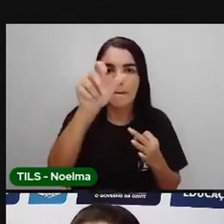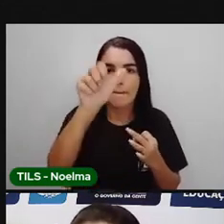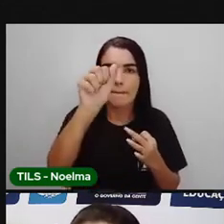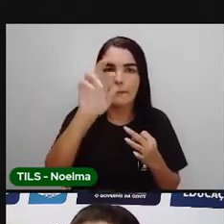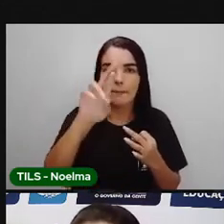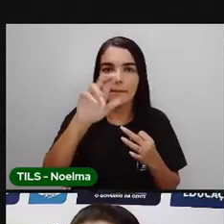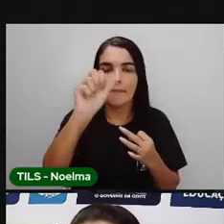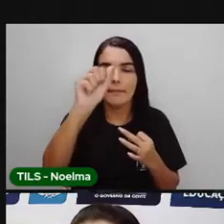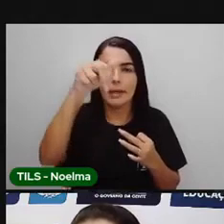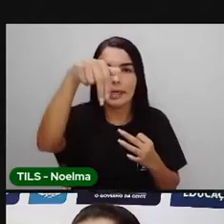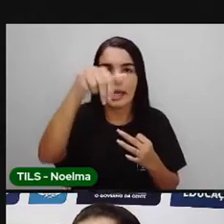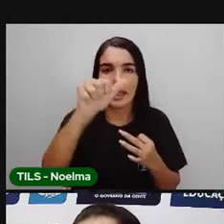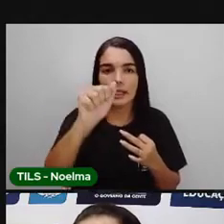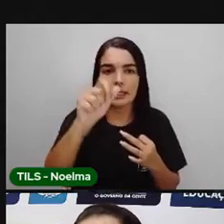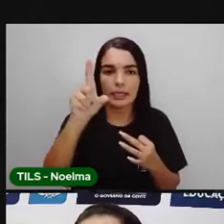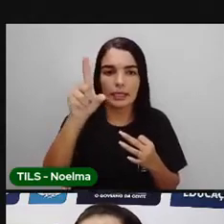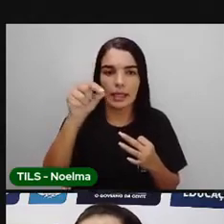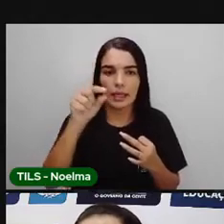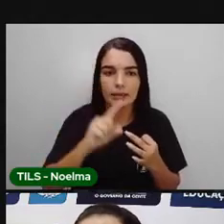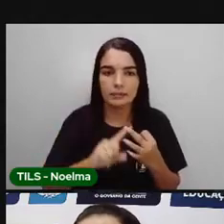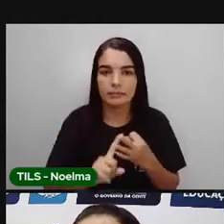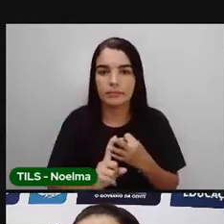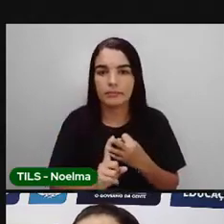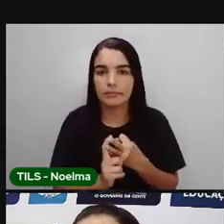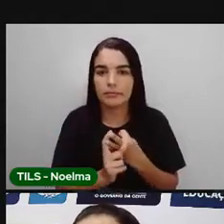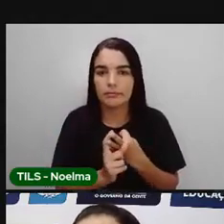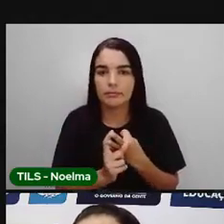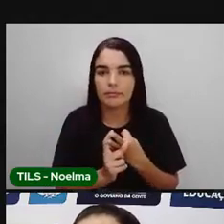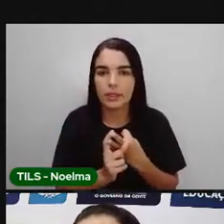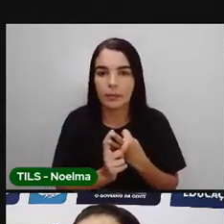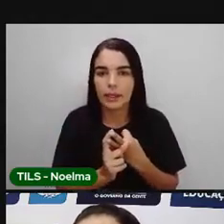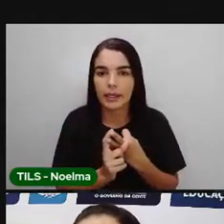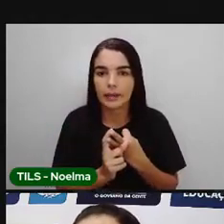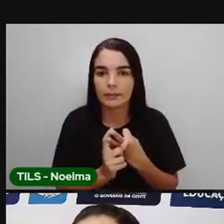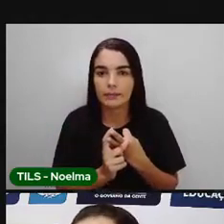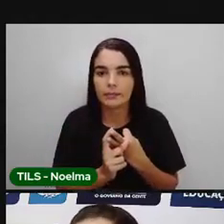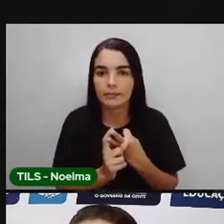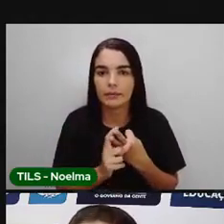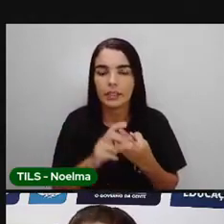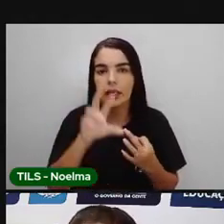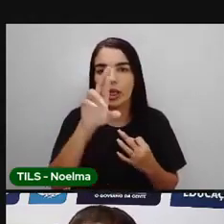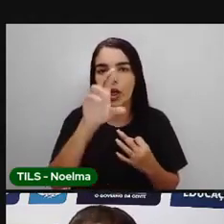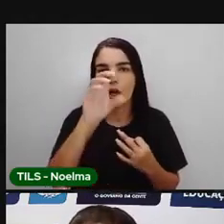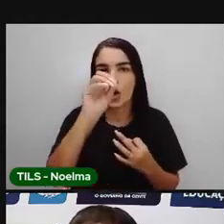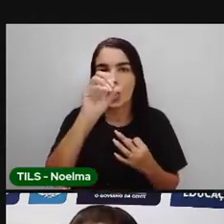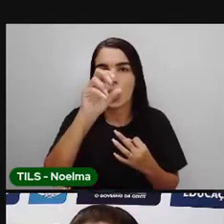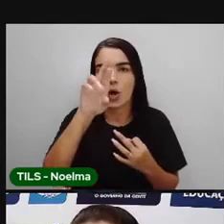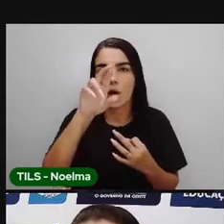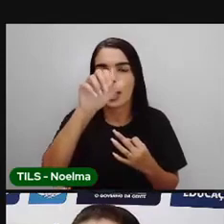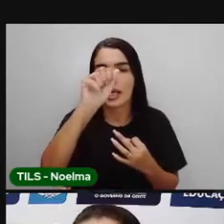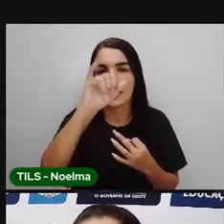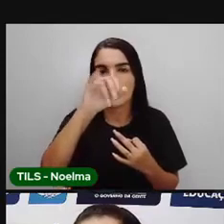Paraná, com 11.044 quilômetros quadrados. E aqui a gente tem Roraima com